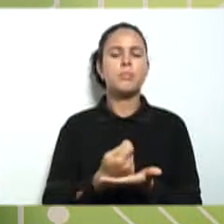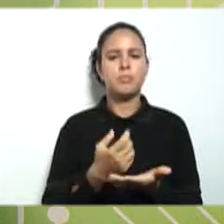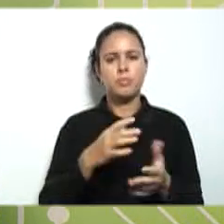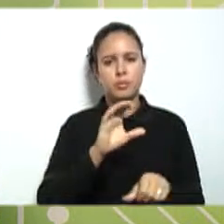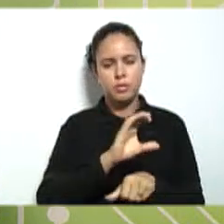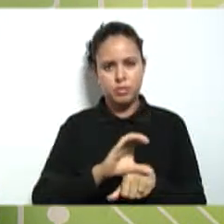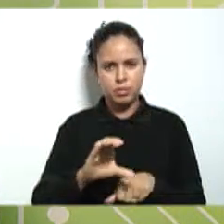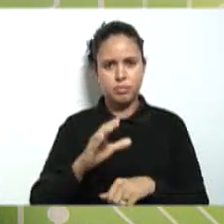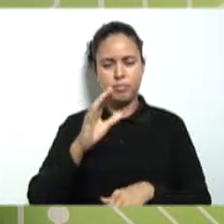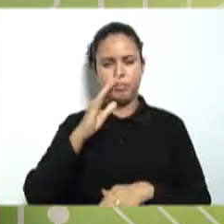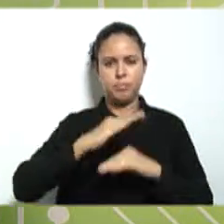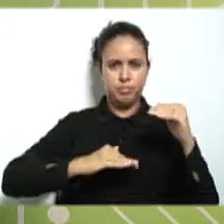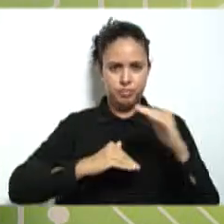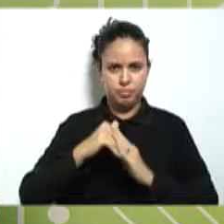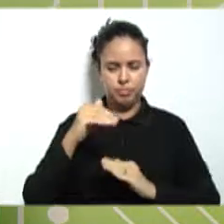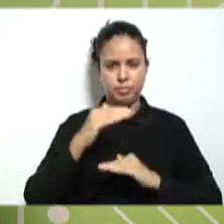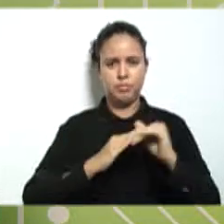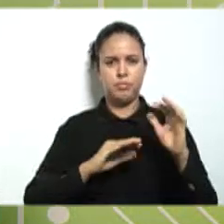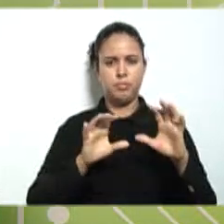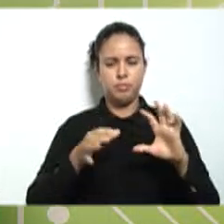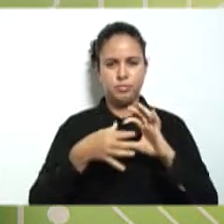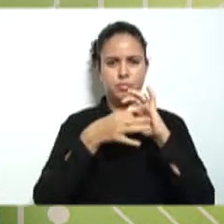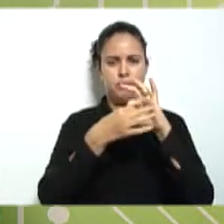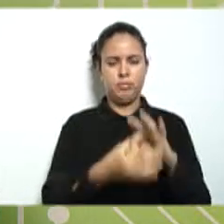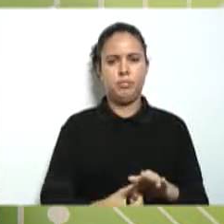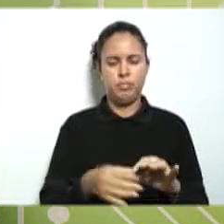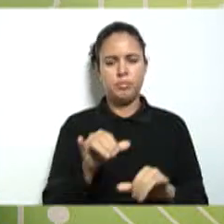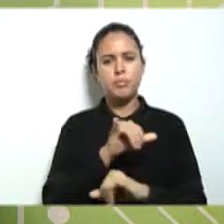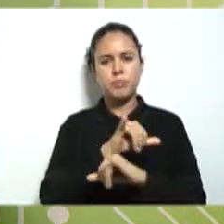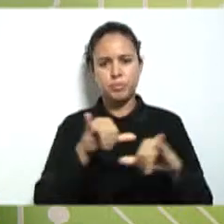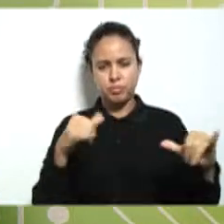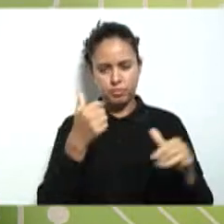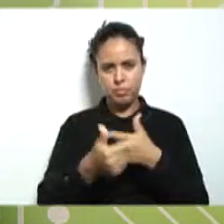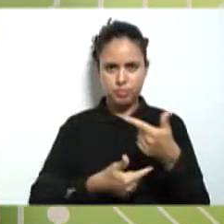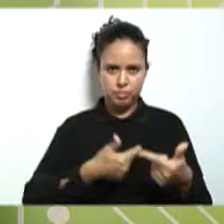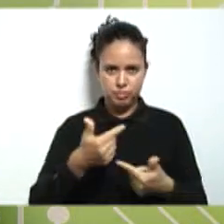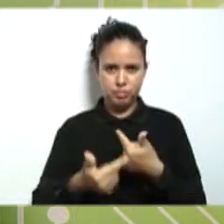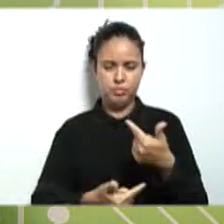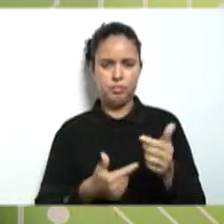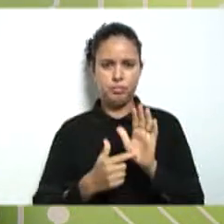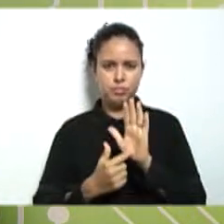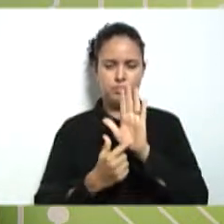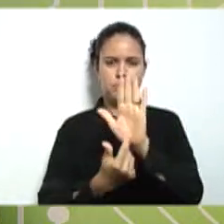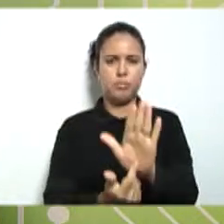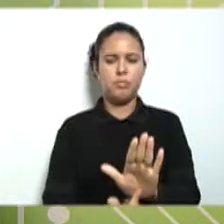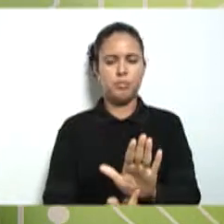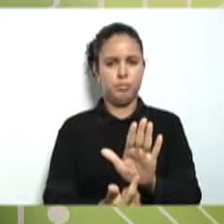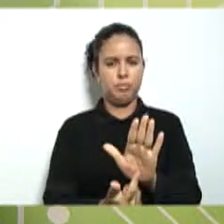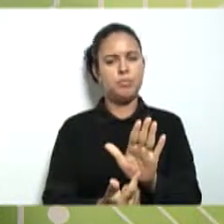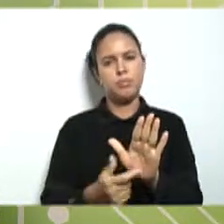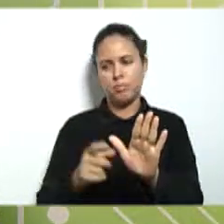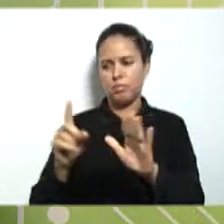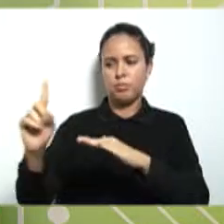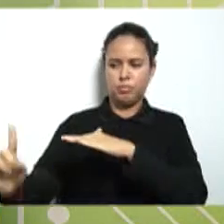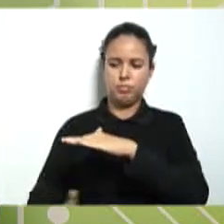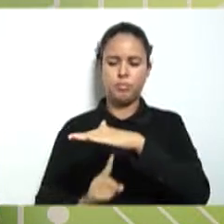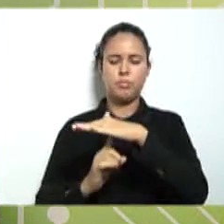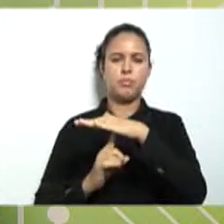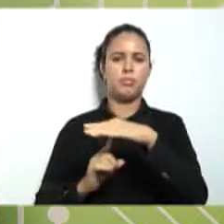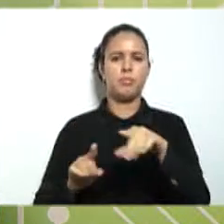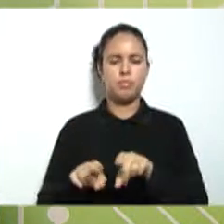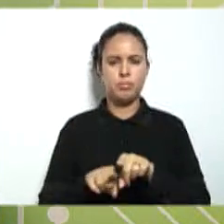mais qualificada e conseguem se unir, divulgar o seu trabalho, aparecer para o seu cliente e ser